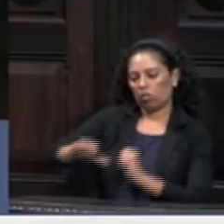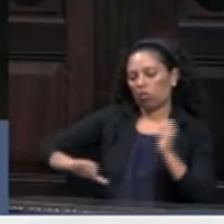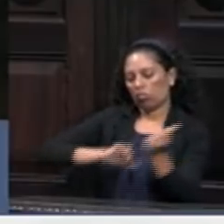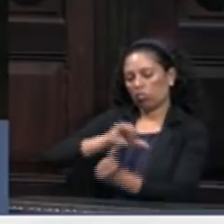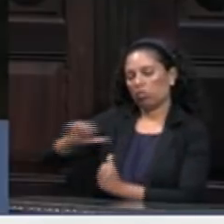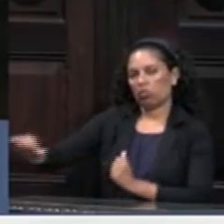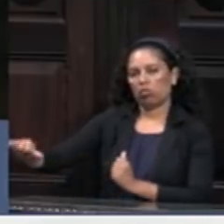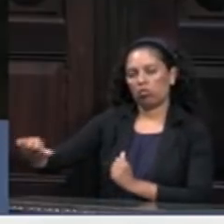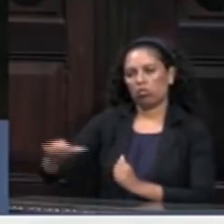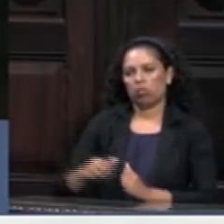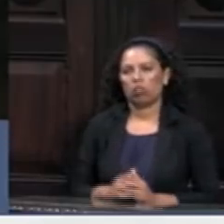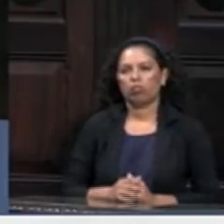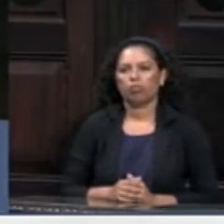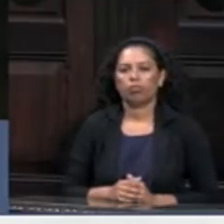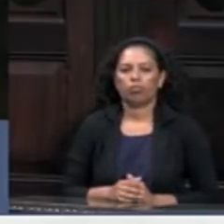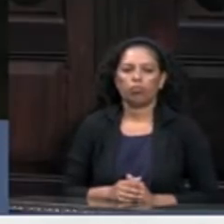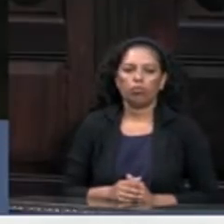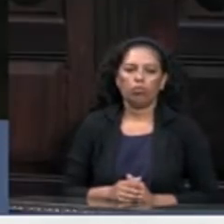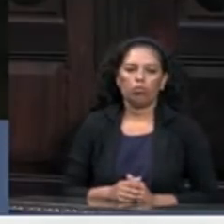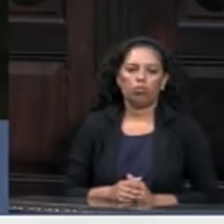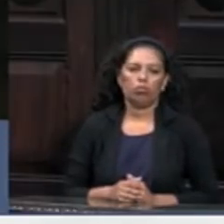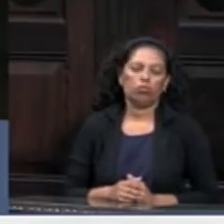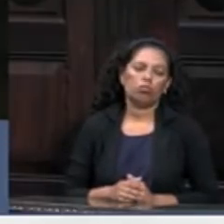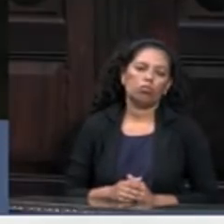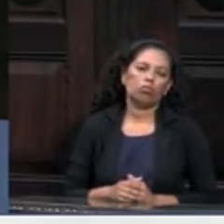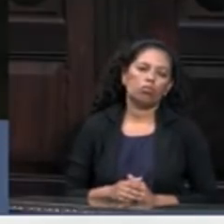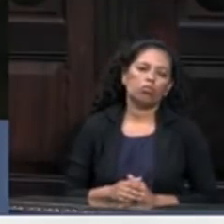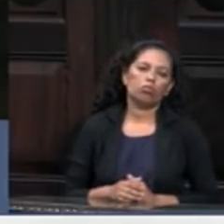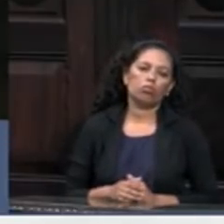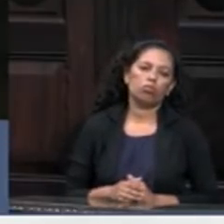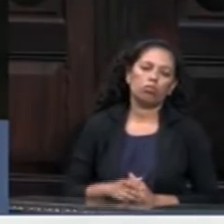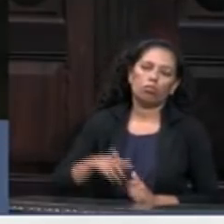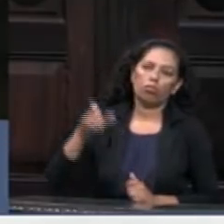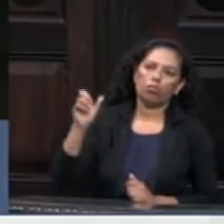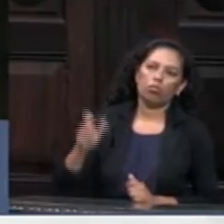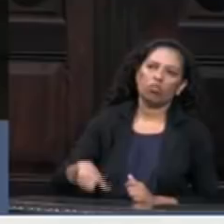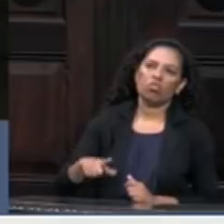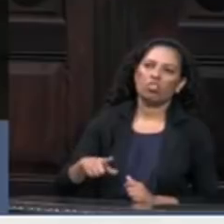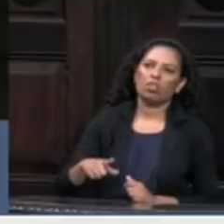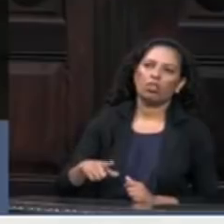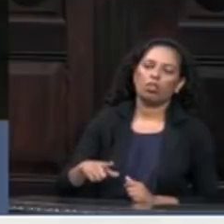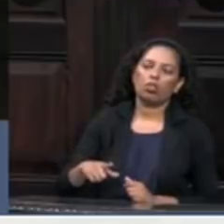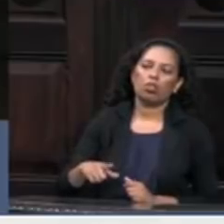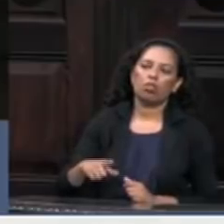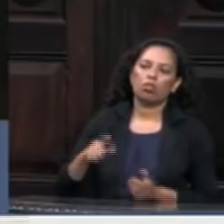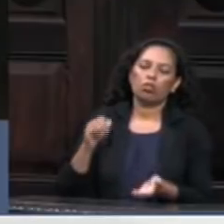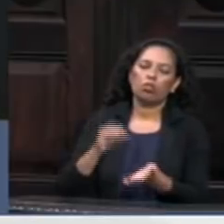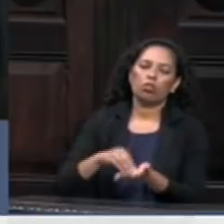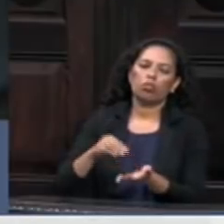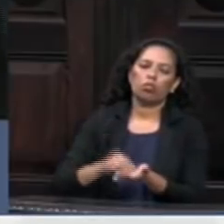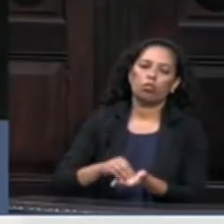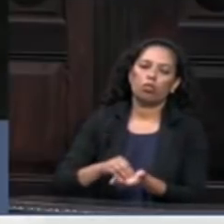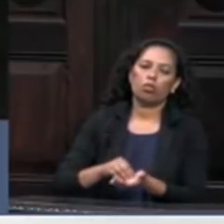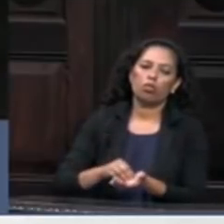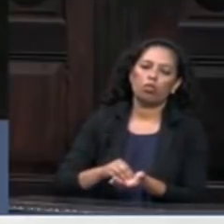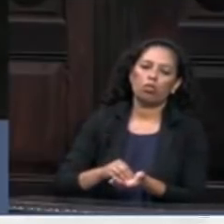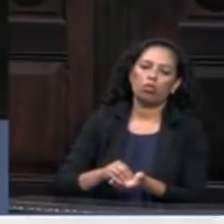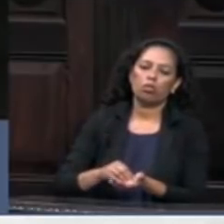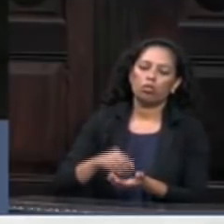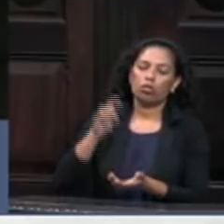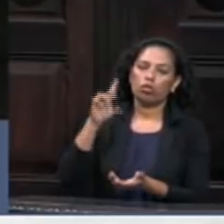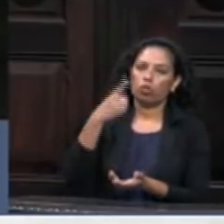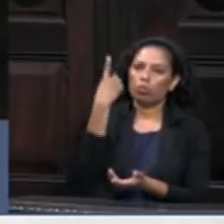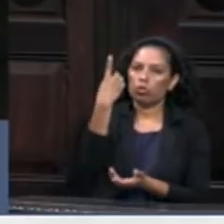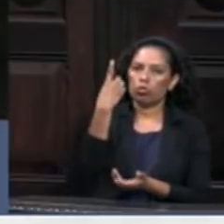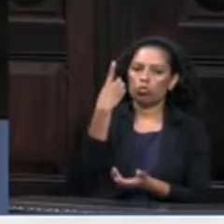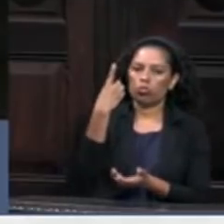remanejamentos. Este é a penúltima sessão dessa legislatura.